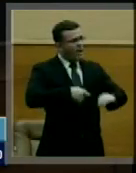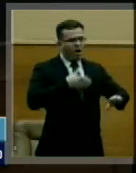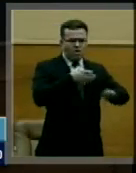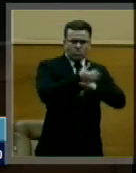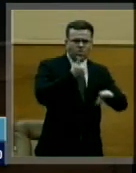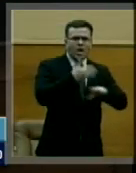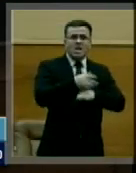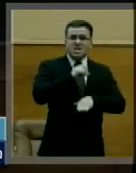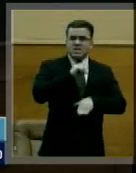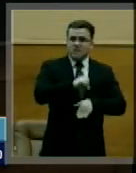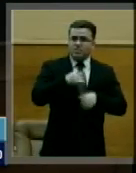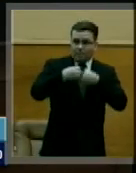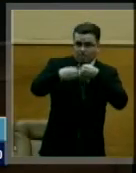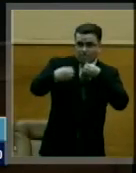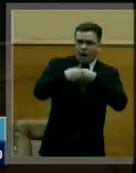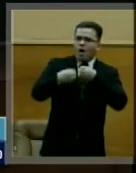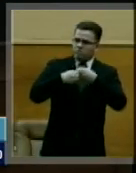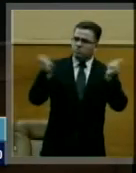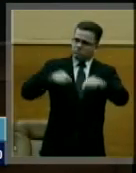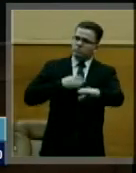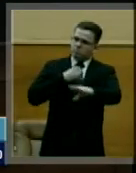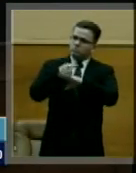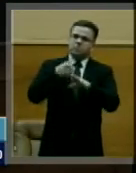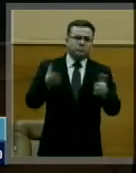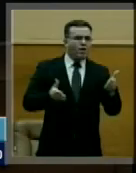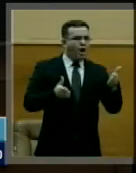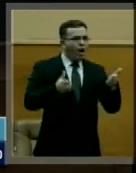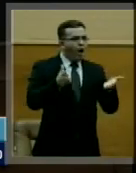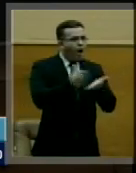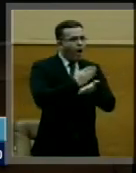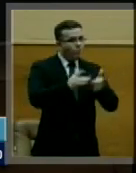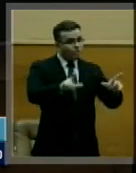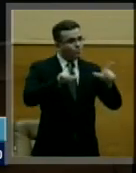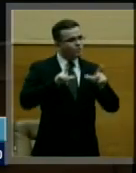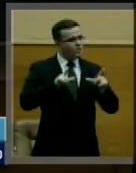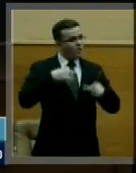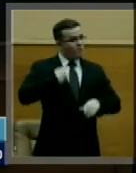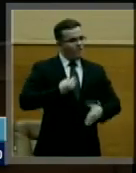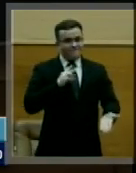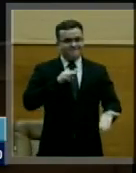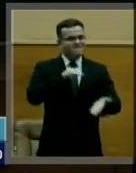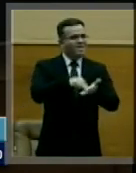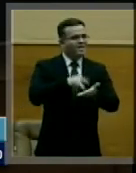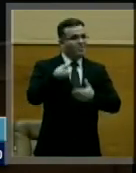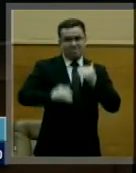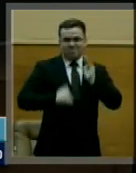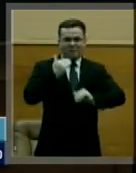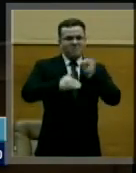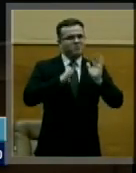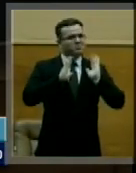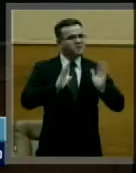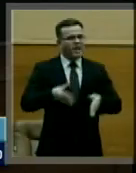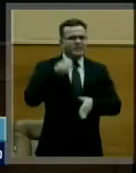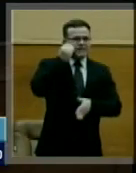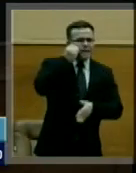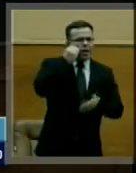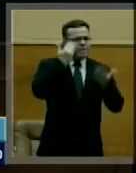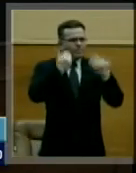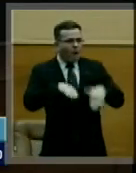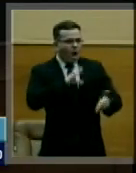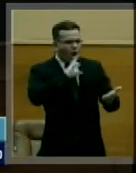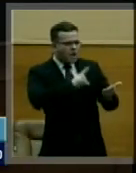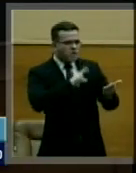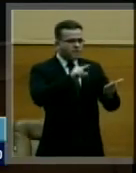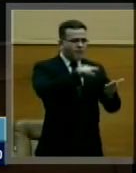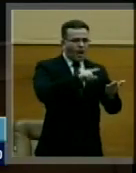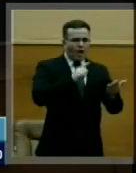iria. Tem alguns certificados da presença dele, do desenvolvimento dele, fazia os testes. Não é essa resposta, aperta